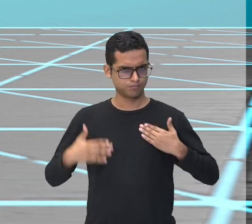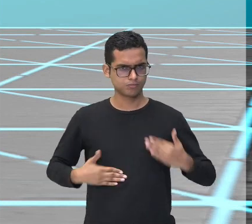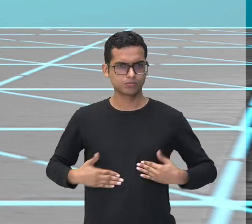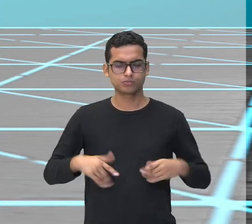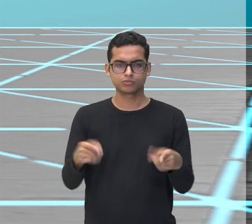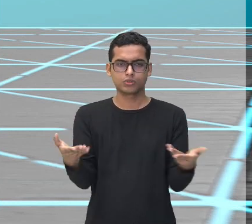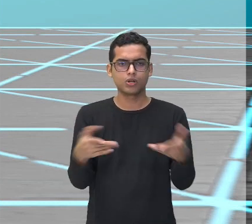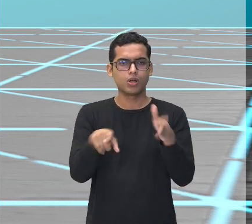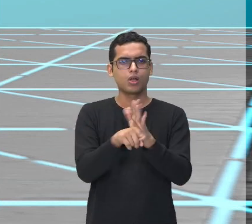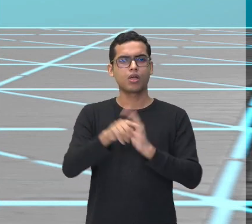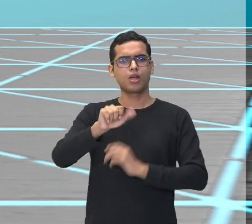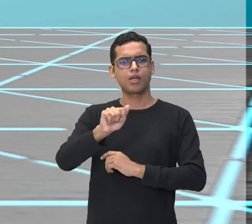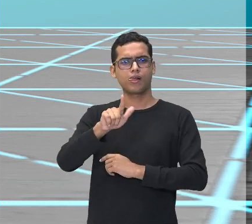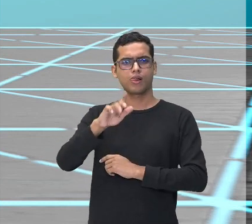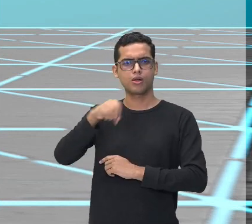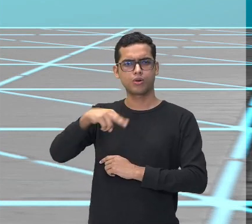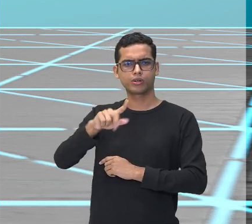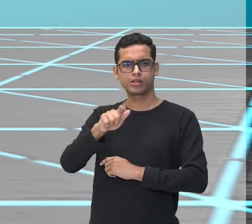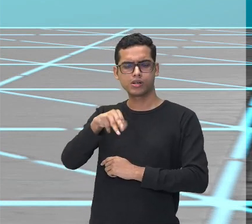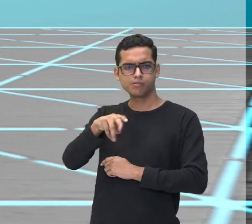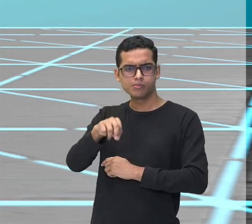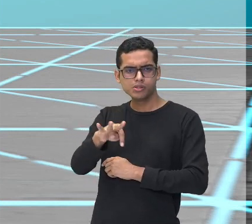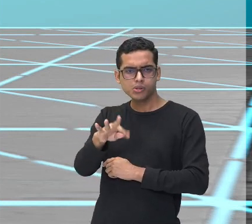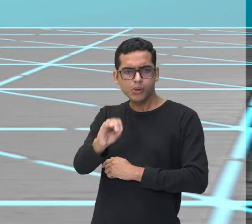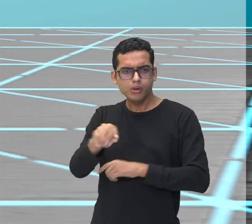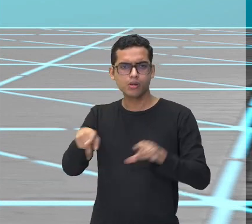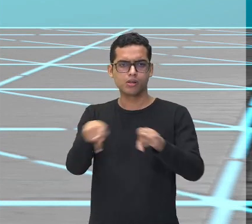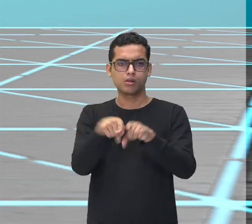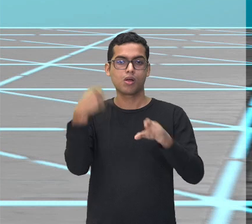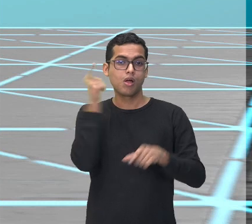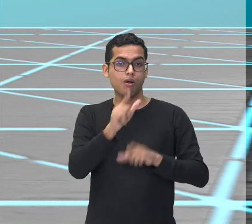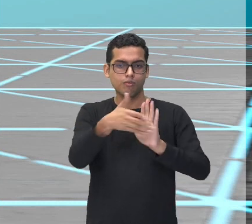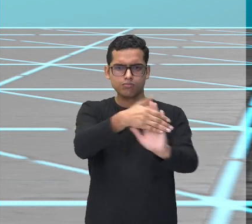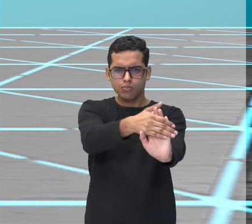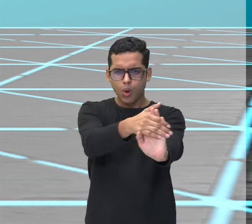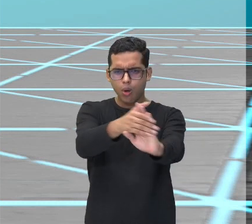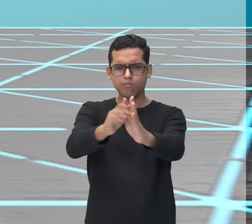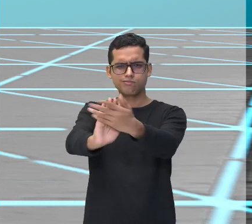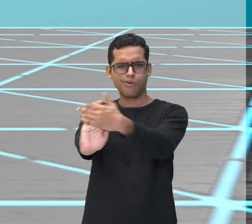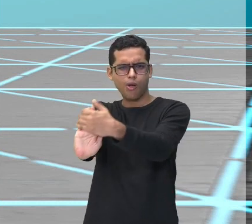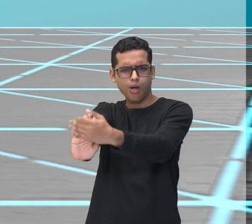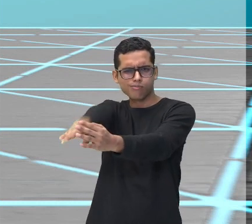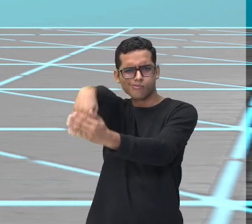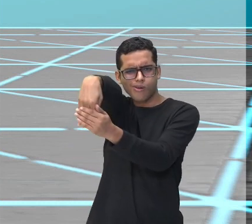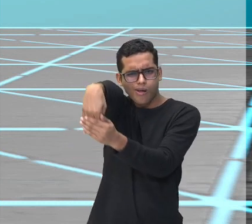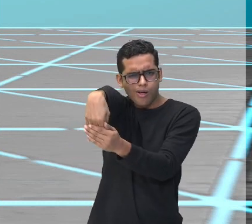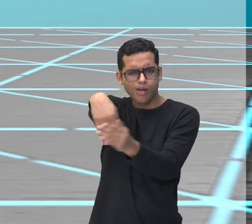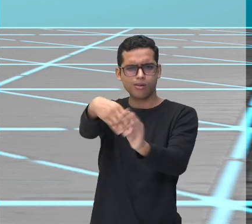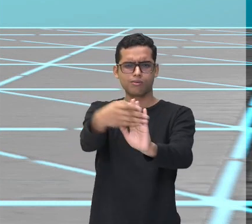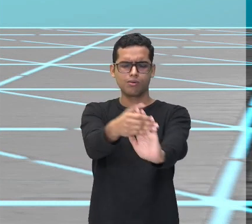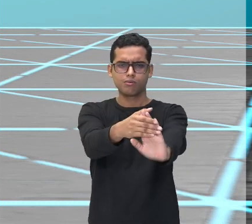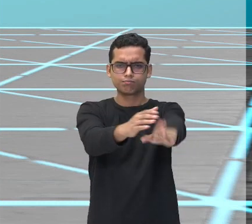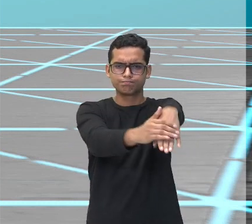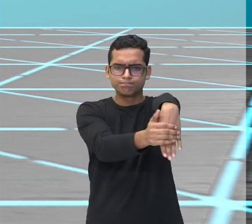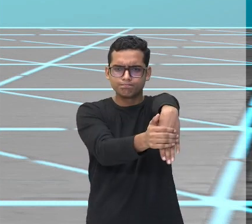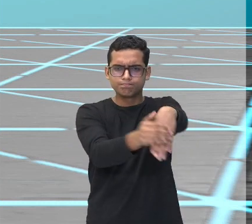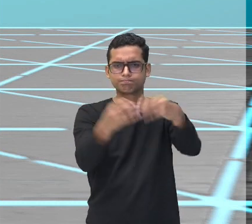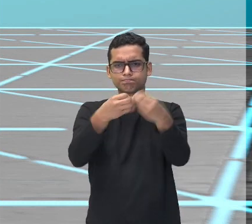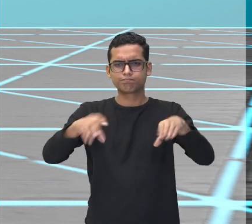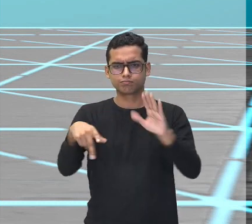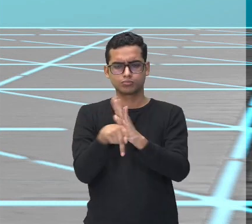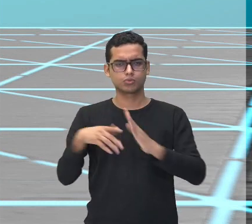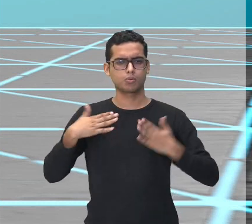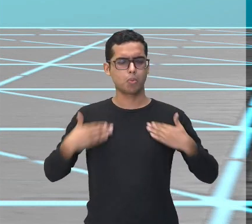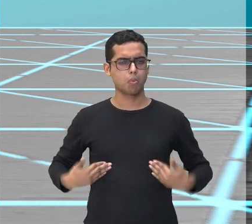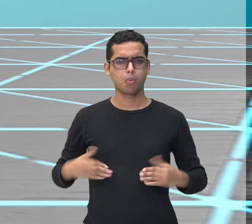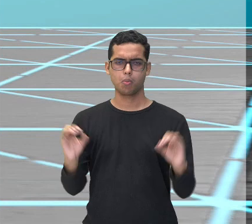tecido de se estender para além do comprimento normal, né, e retornar para o seu tamanho normal, sem que cause danos ali para o seu corpo. Já